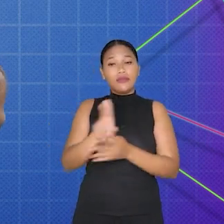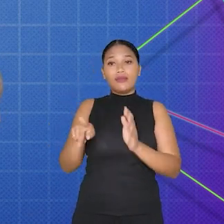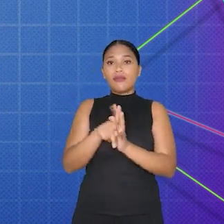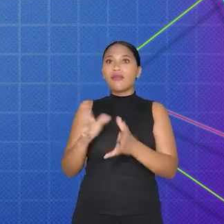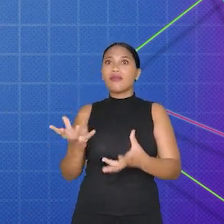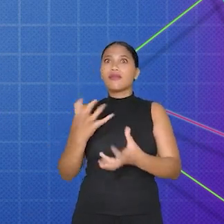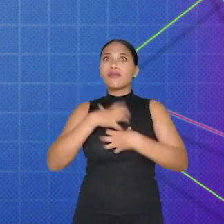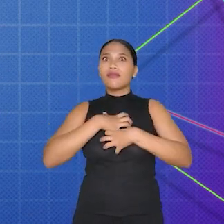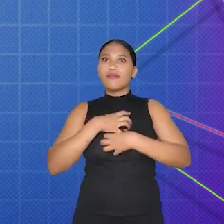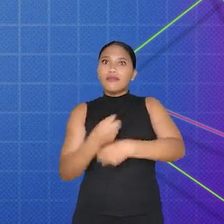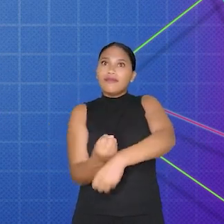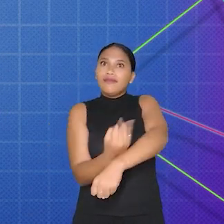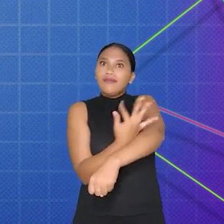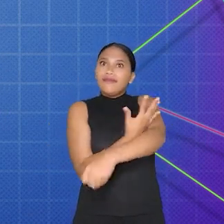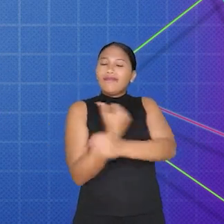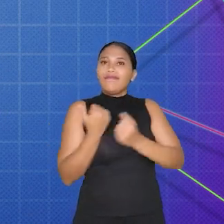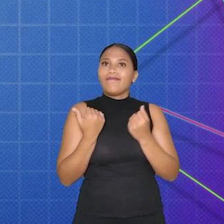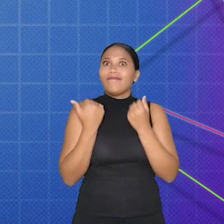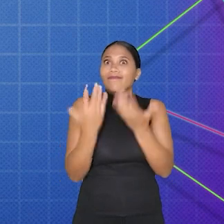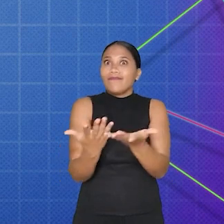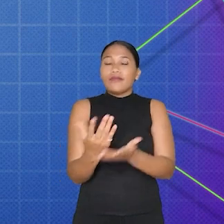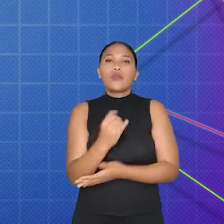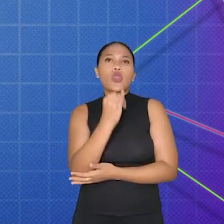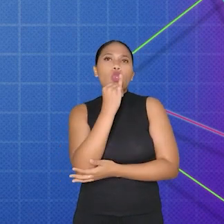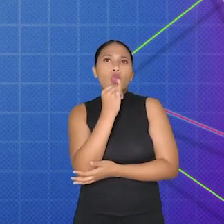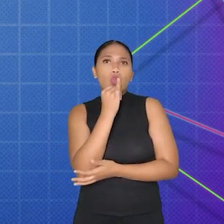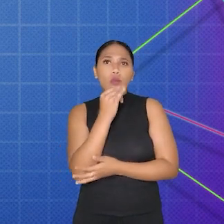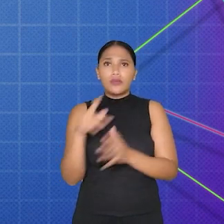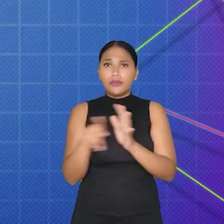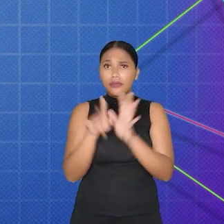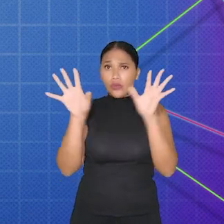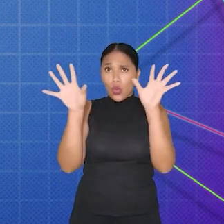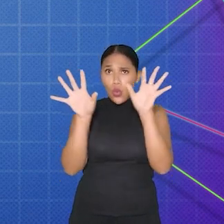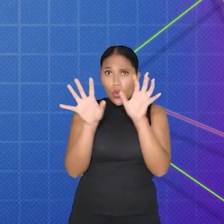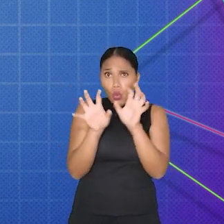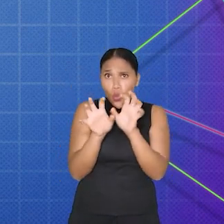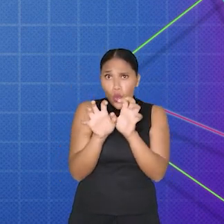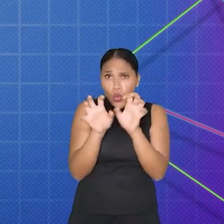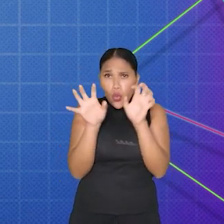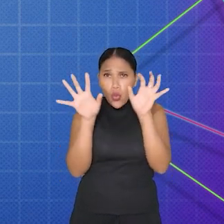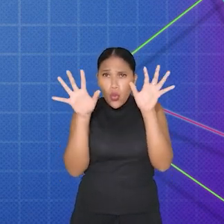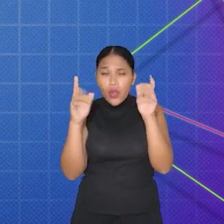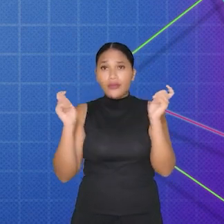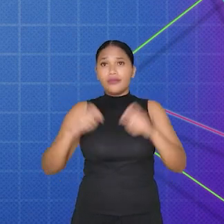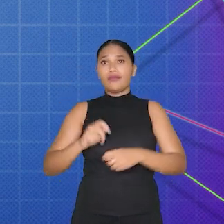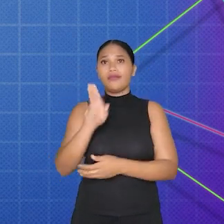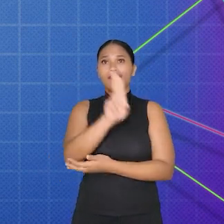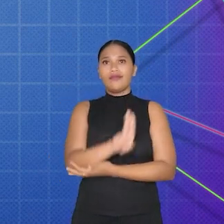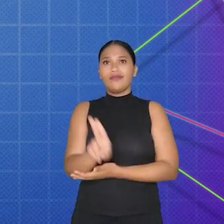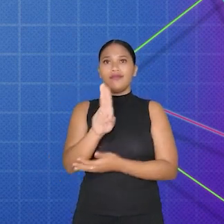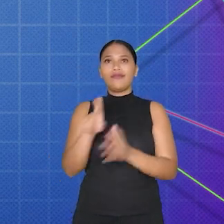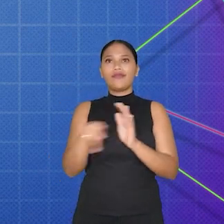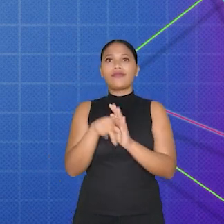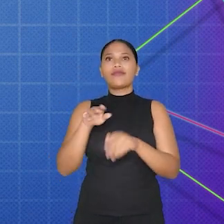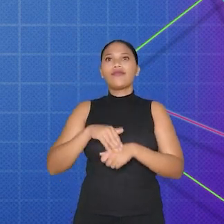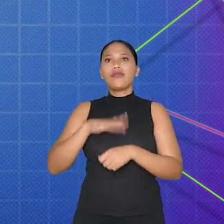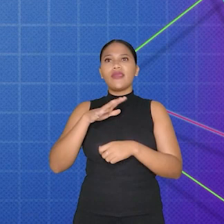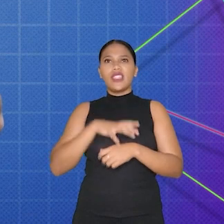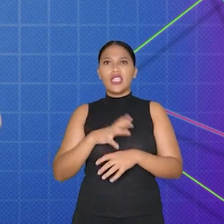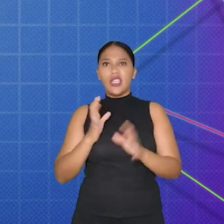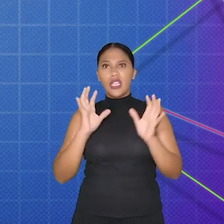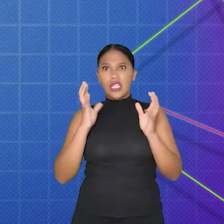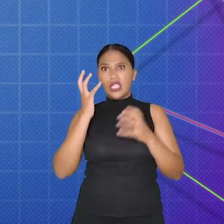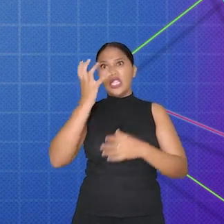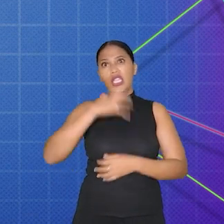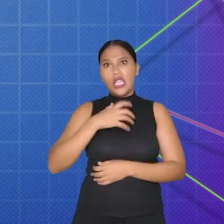criar atmosfera e transmitir emoções na imagem. Por exemplo, sombras mais duras e contrastantes podem ser usadas para criar um clima